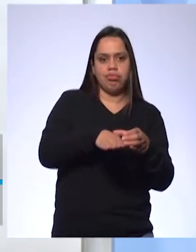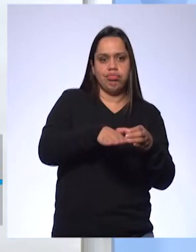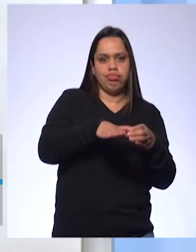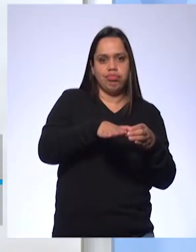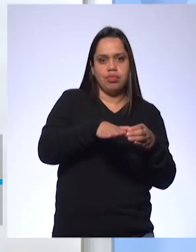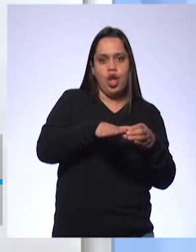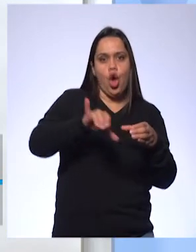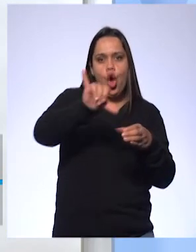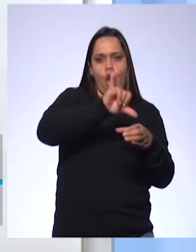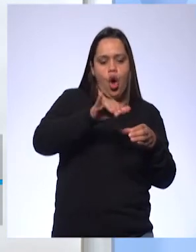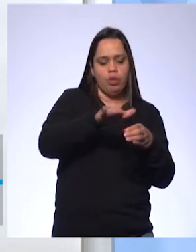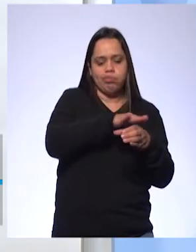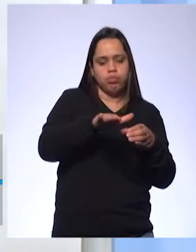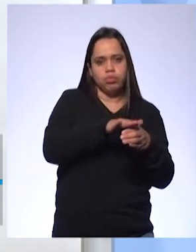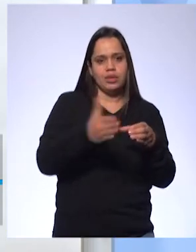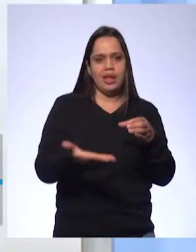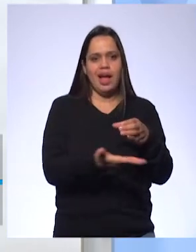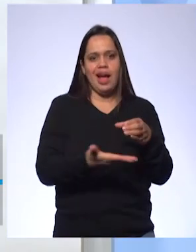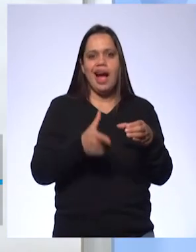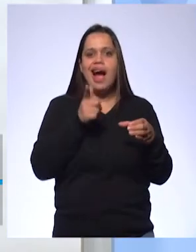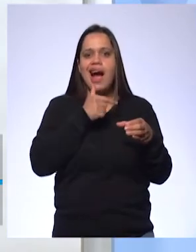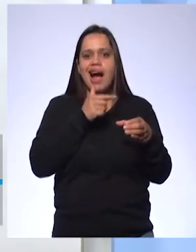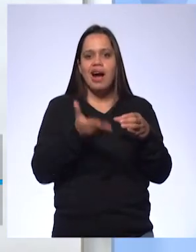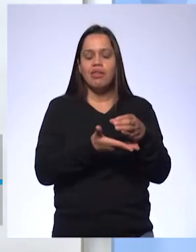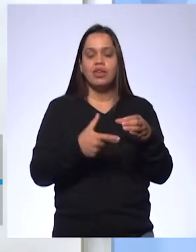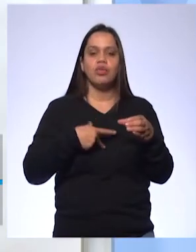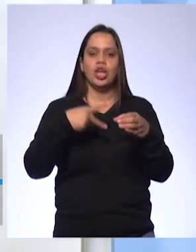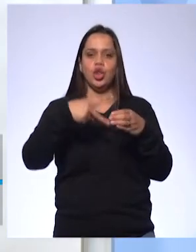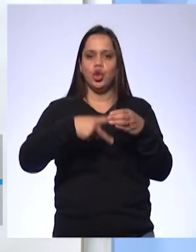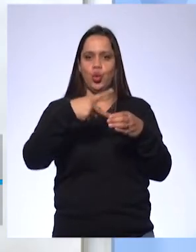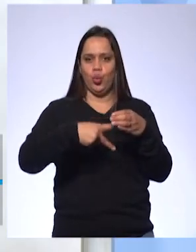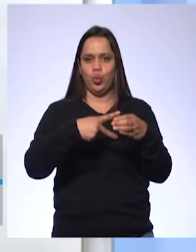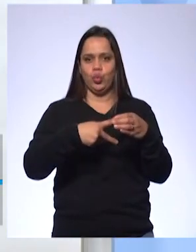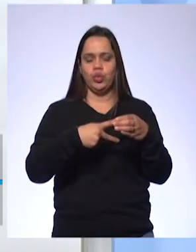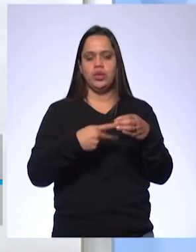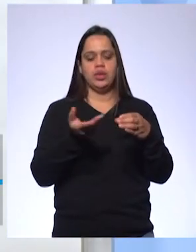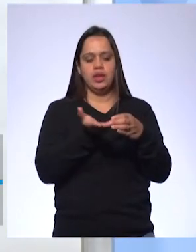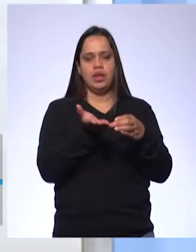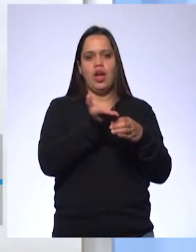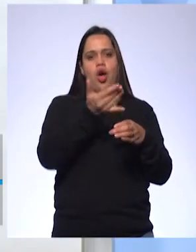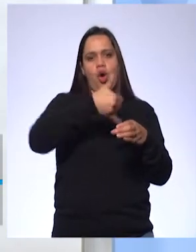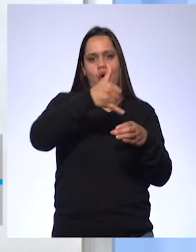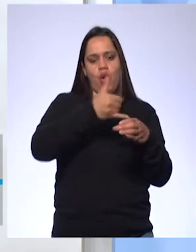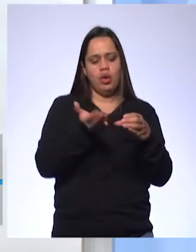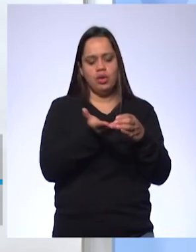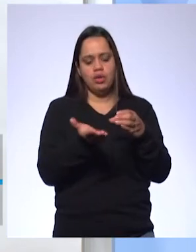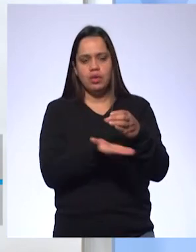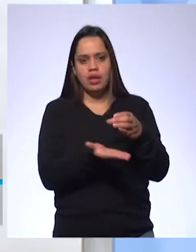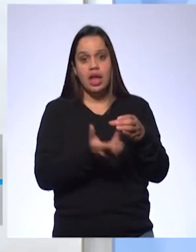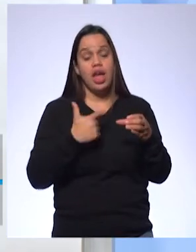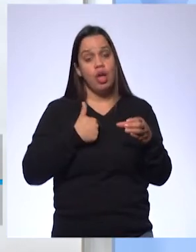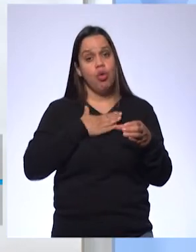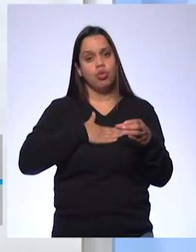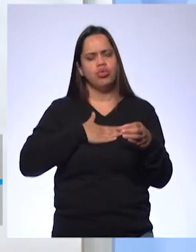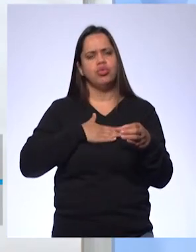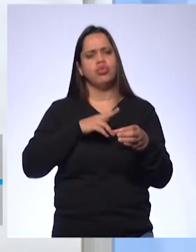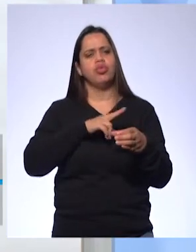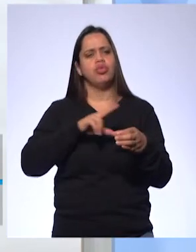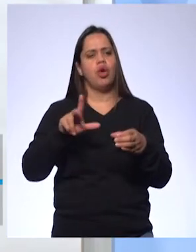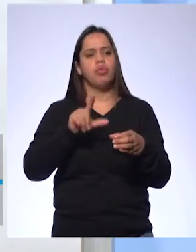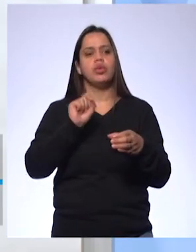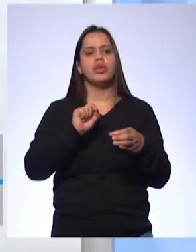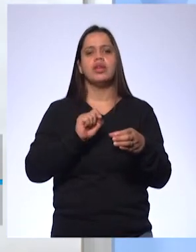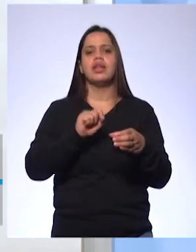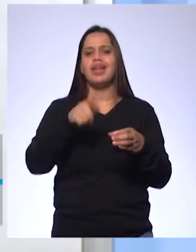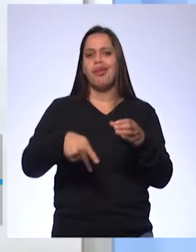tem duas fases, chama bifásica. Eu gosto de chamar de líquidos imiscíveis. Eles não se misturam